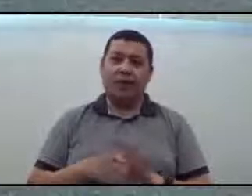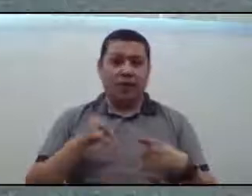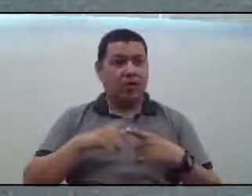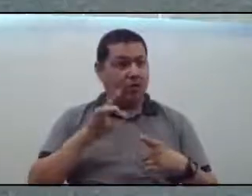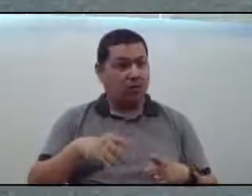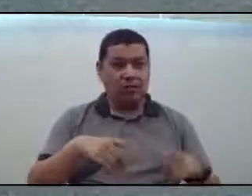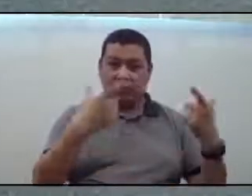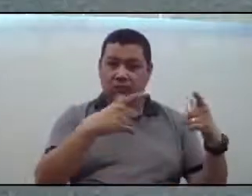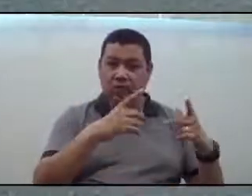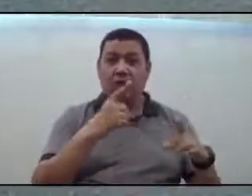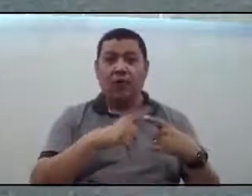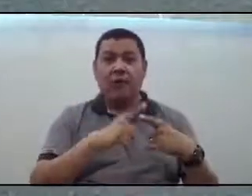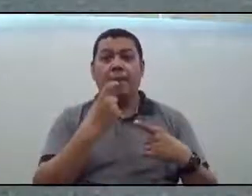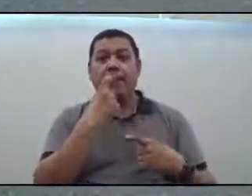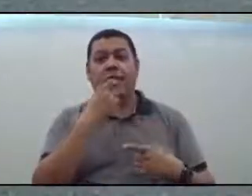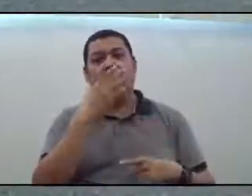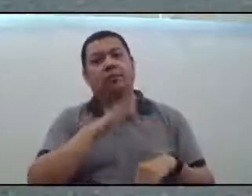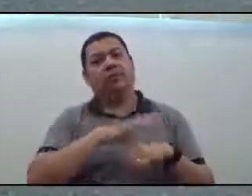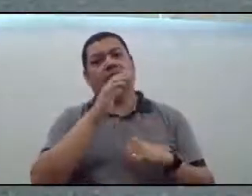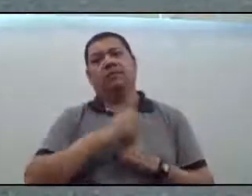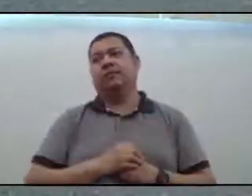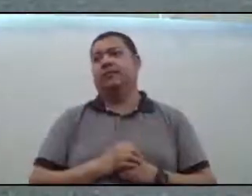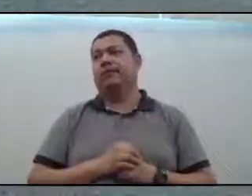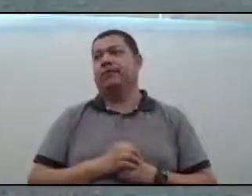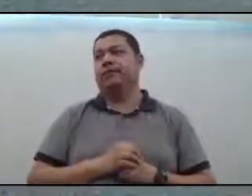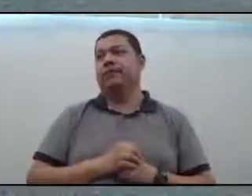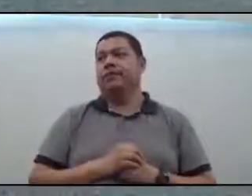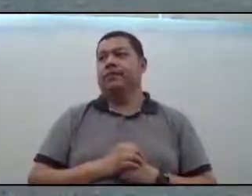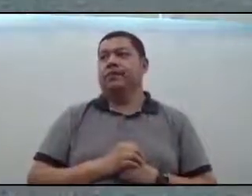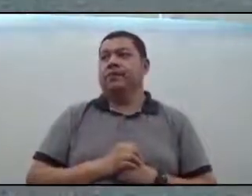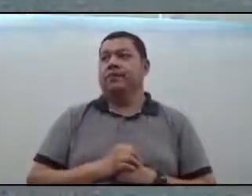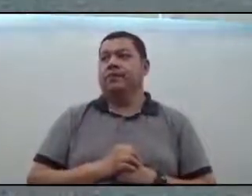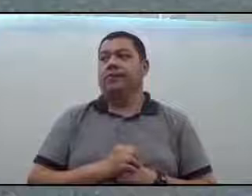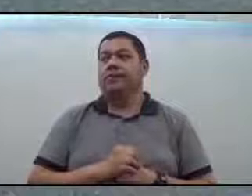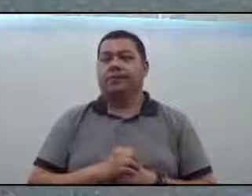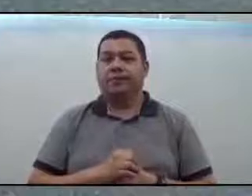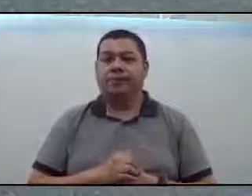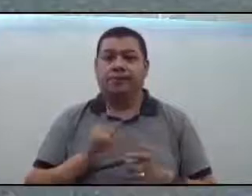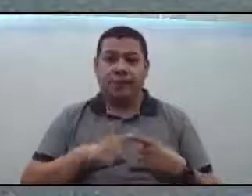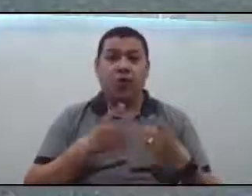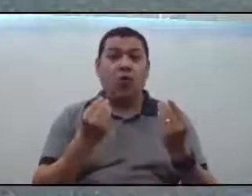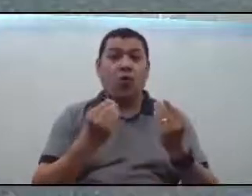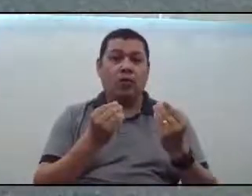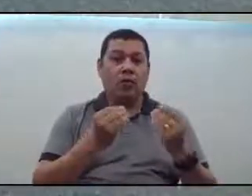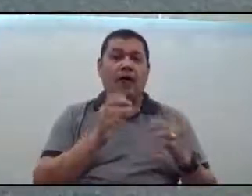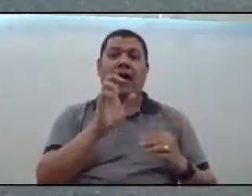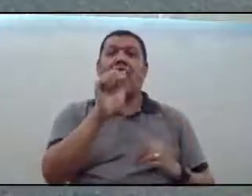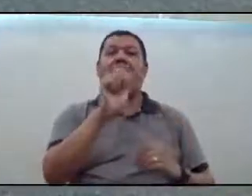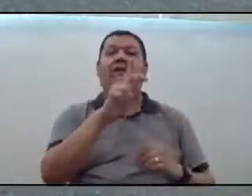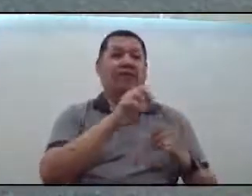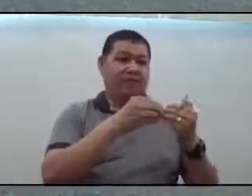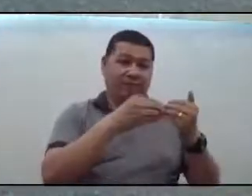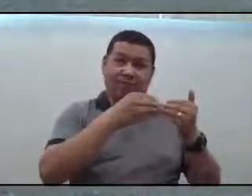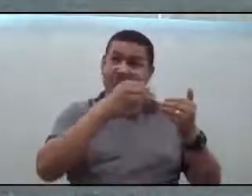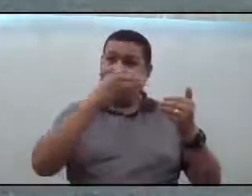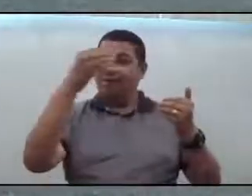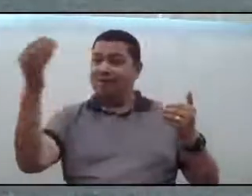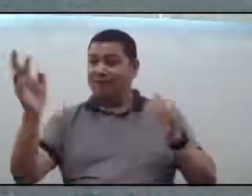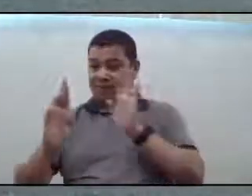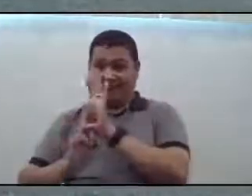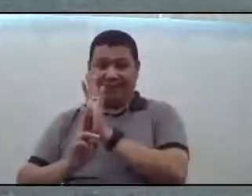Cacoal. Porque se fosse pegar esse material daqui do centro de Cacoal, levar para o Riozinho e depois pegar lá do Riozinho e trazer para